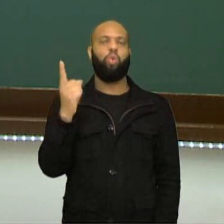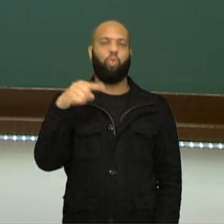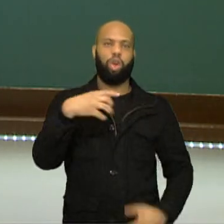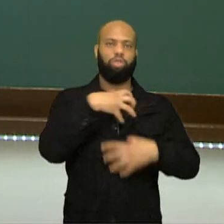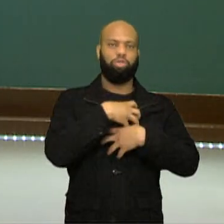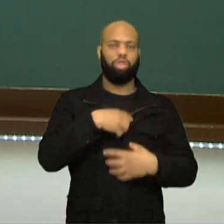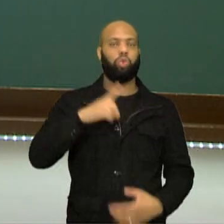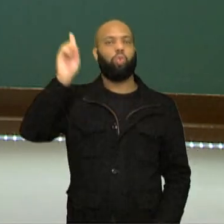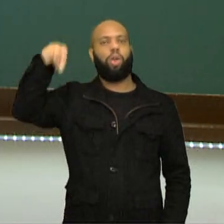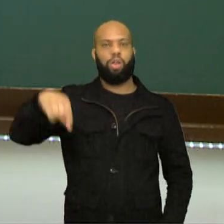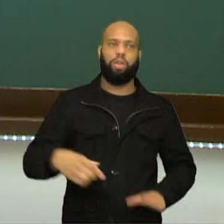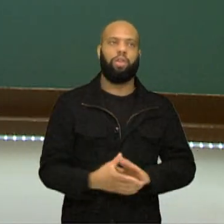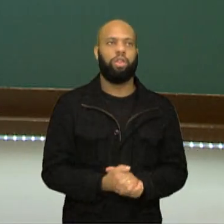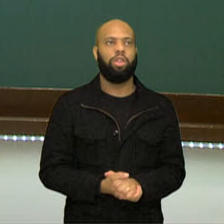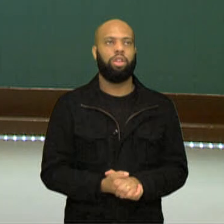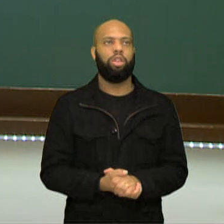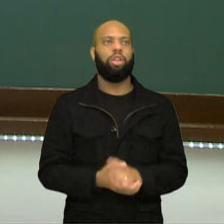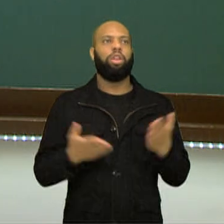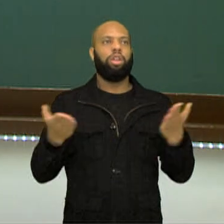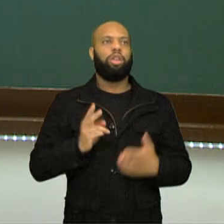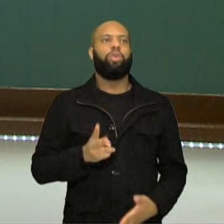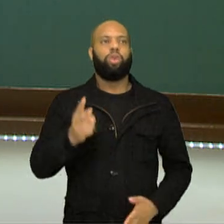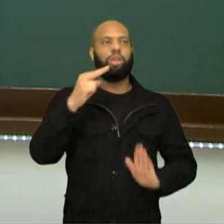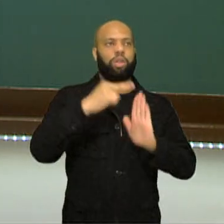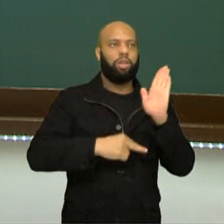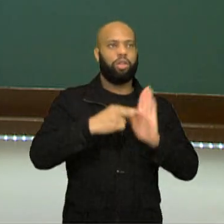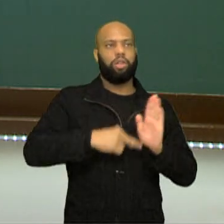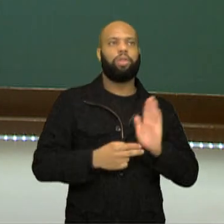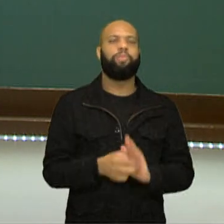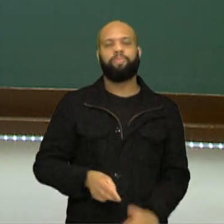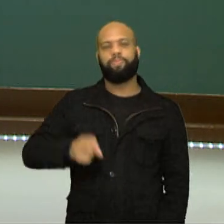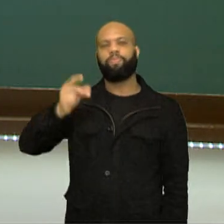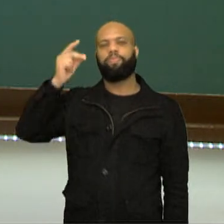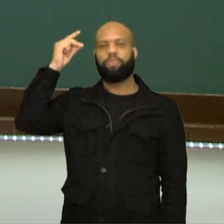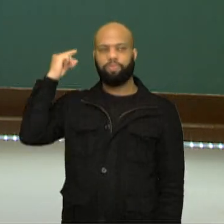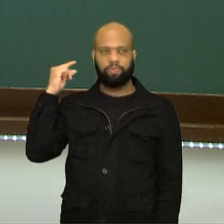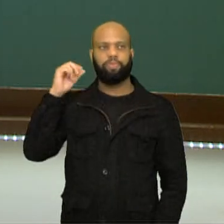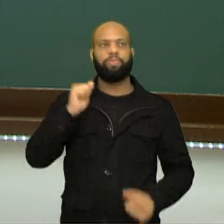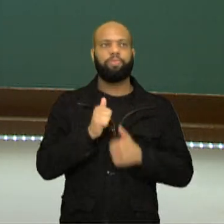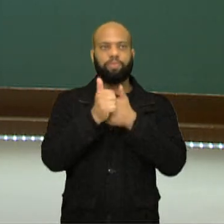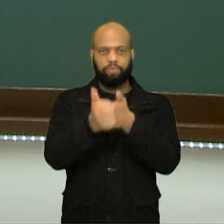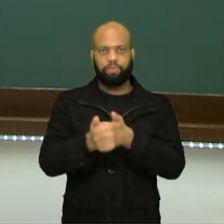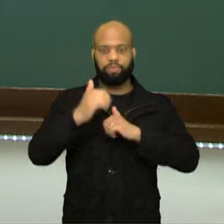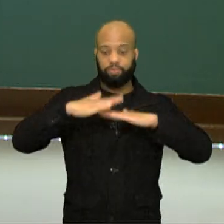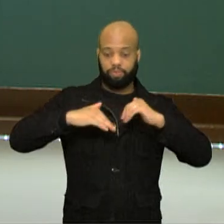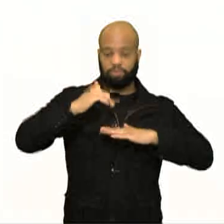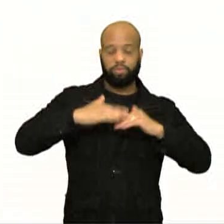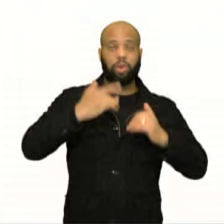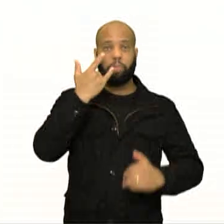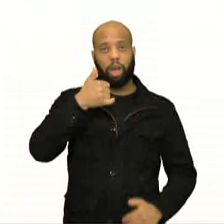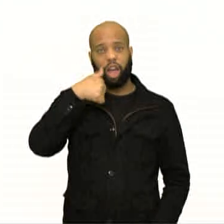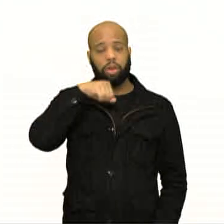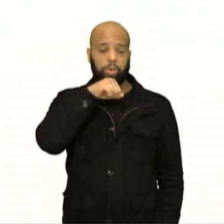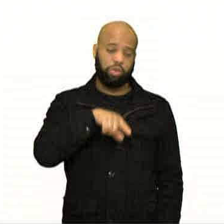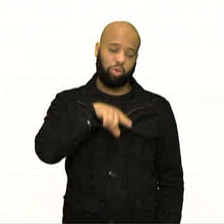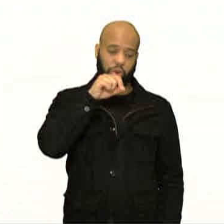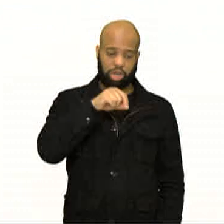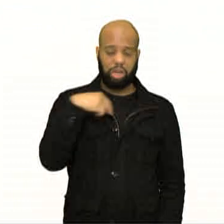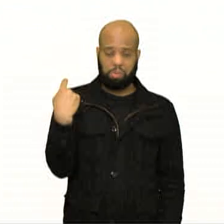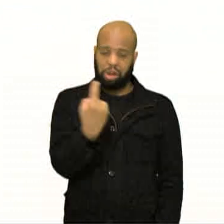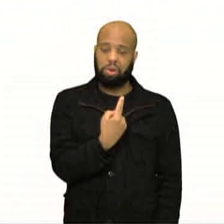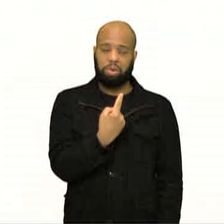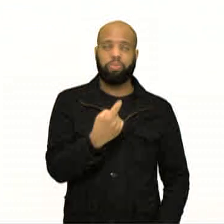verbal Vamos continuar nossa leitura. Antigamente, seguíamos as profissões que nossos pais escolhiam para